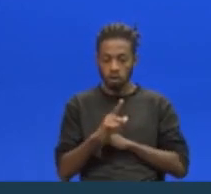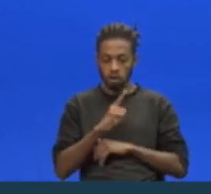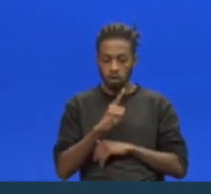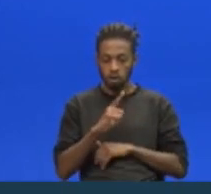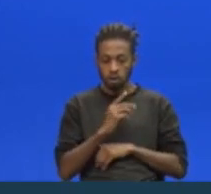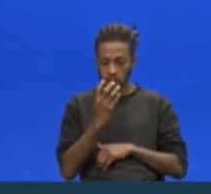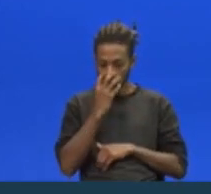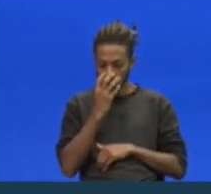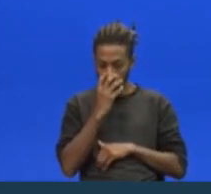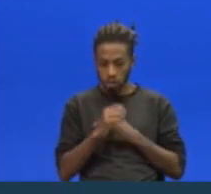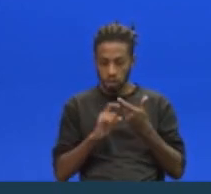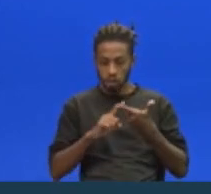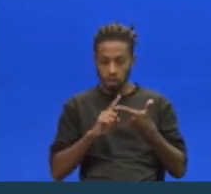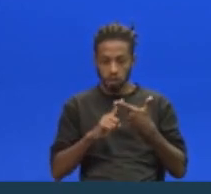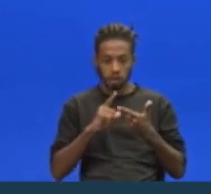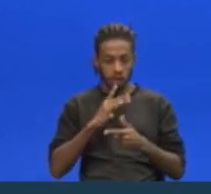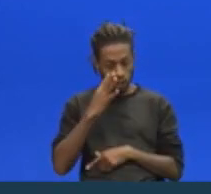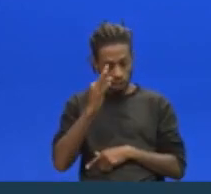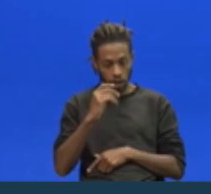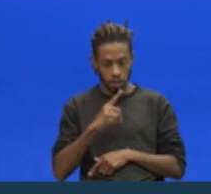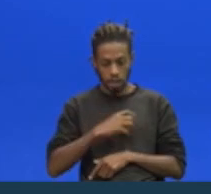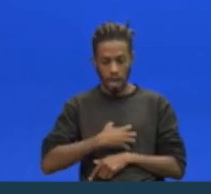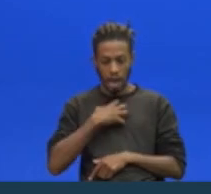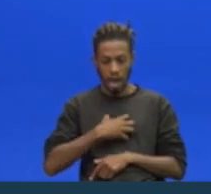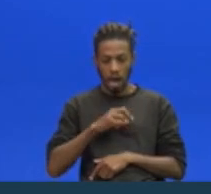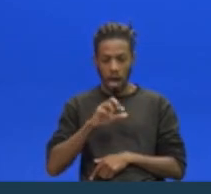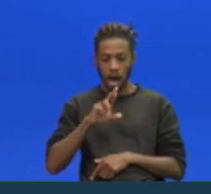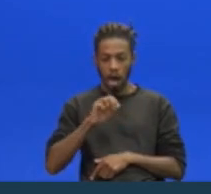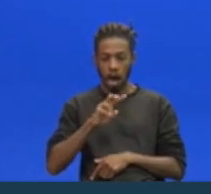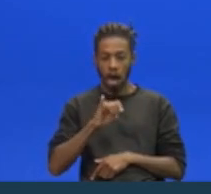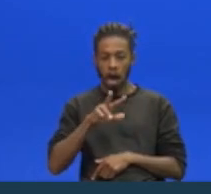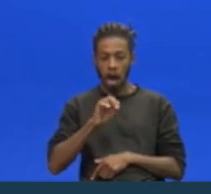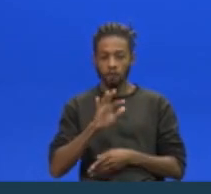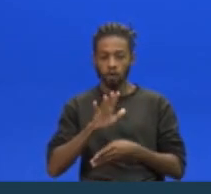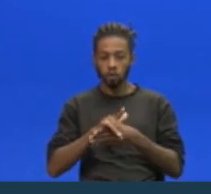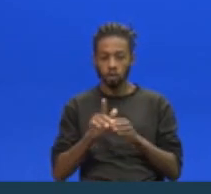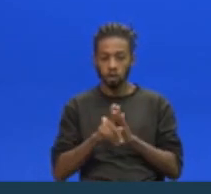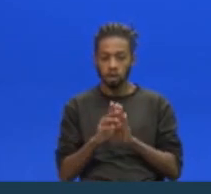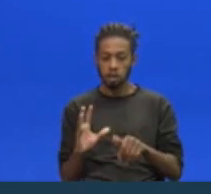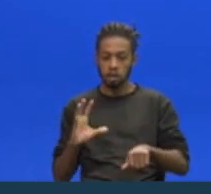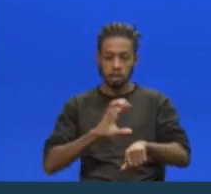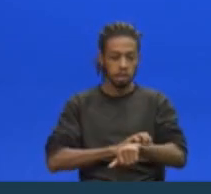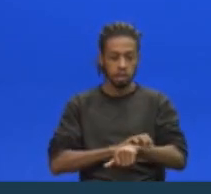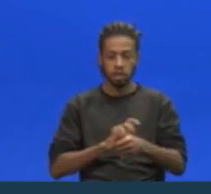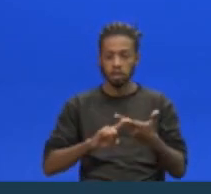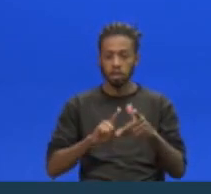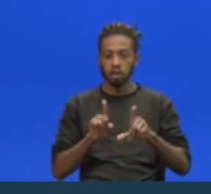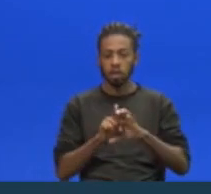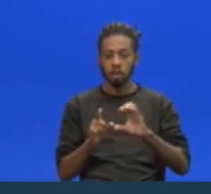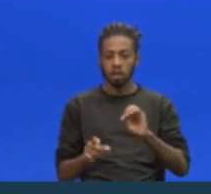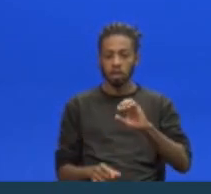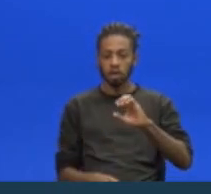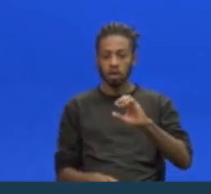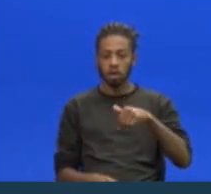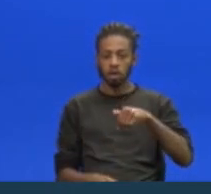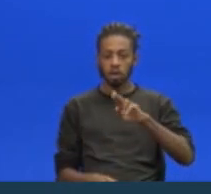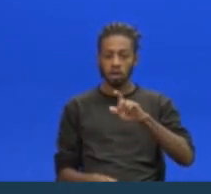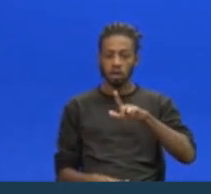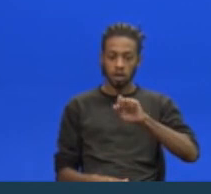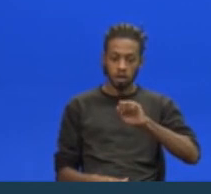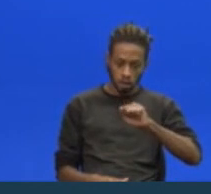cães e gatos, né, com raiva. Doenças infecciosas como cólera, coqueluche, difteria, dengue, chagas,